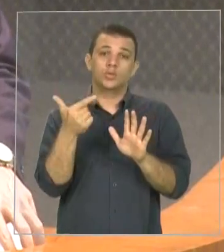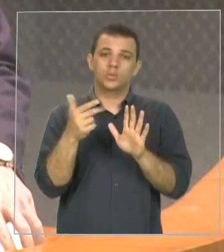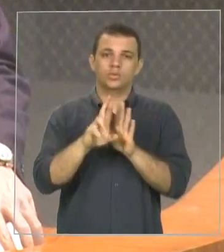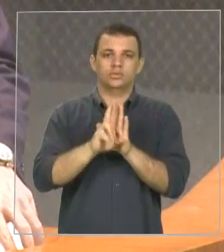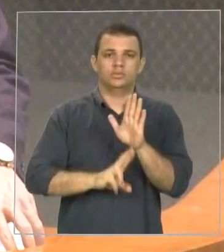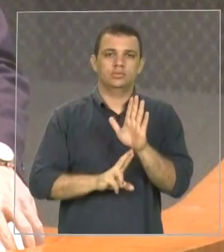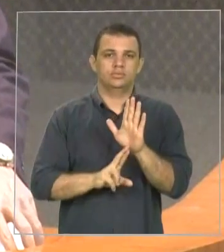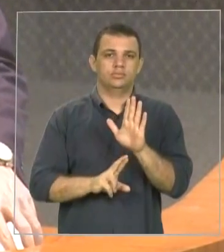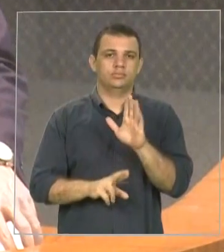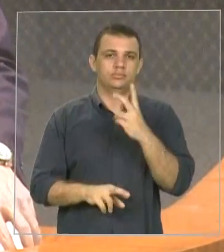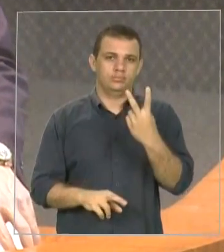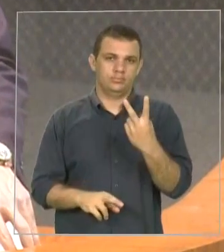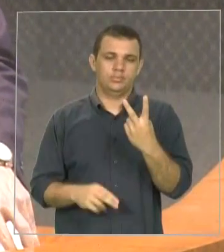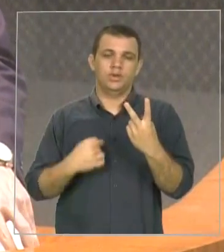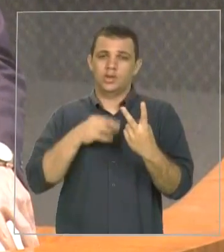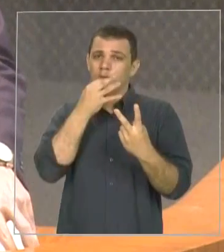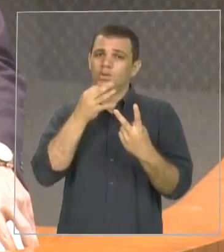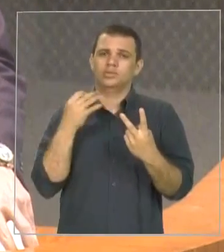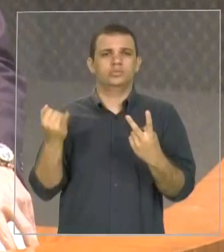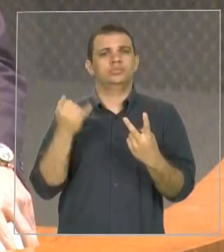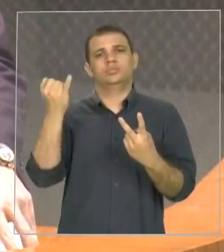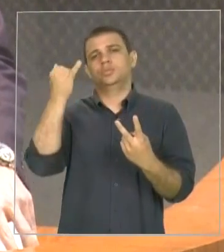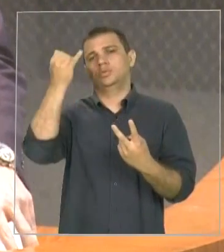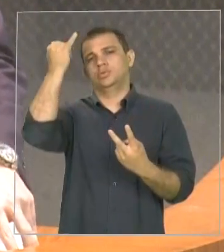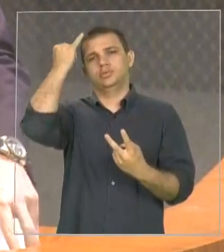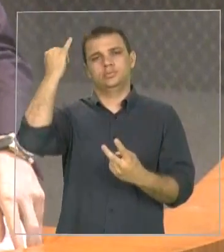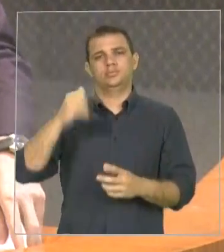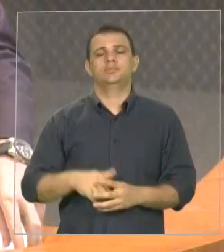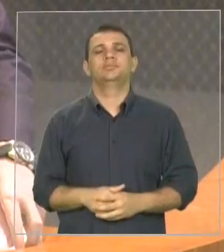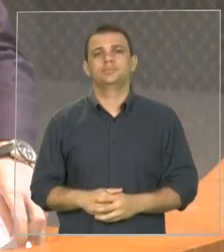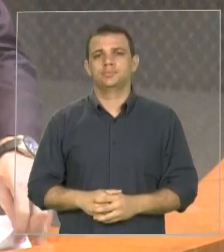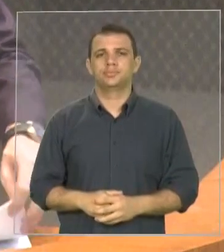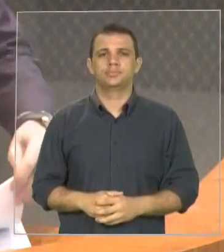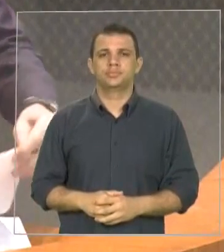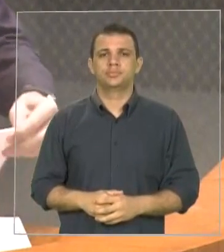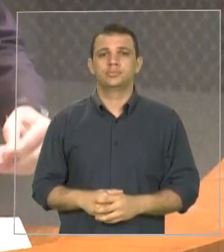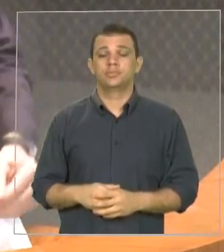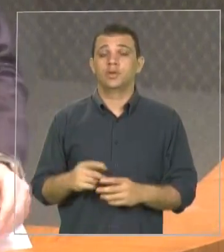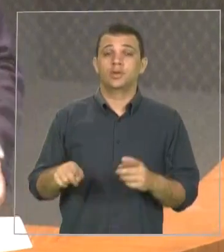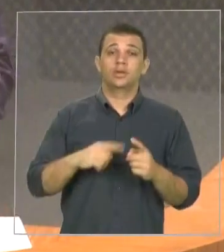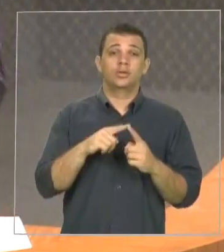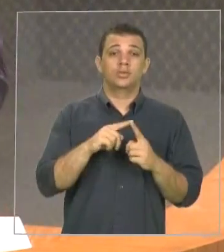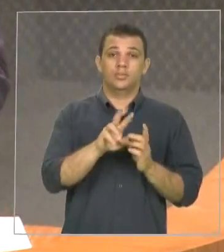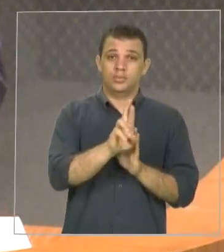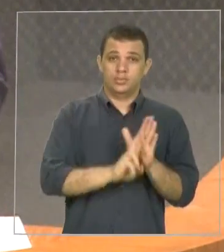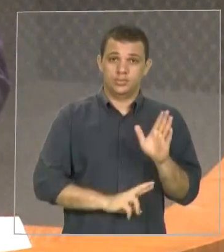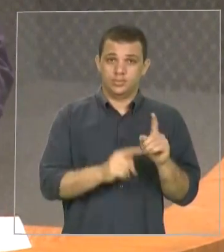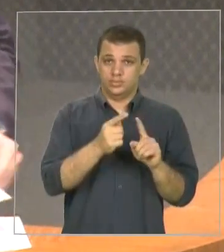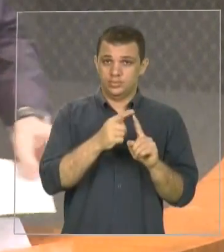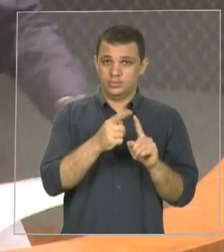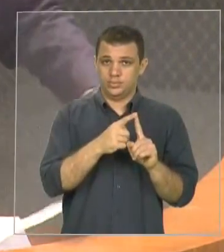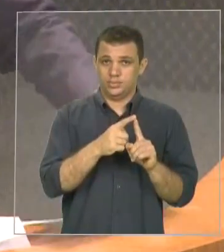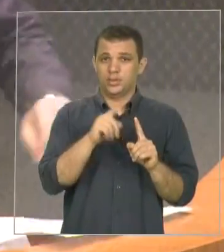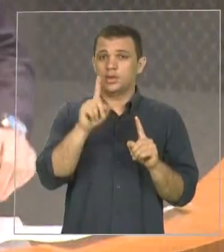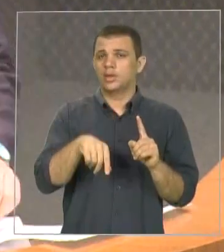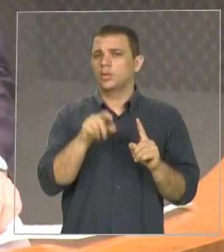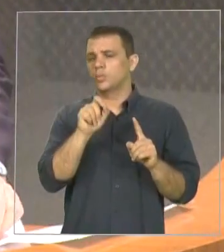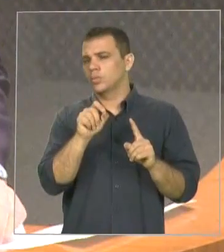relatórios que acho de extrema importância. Um desses relatórios